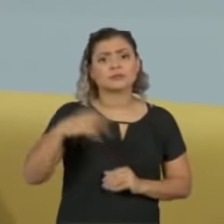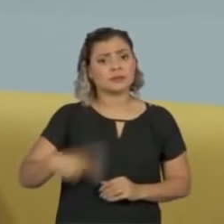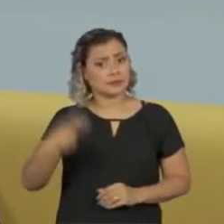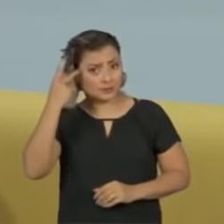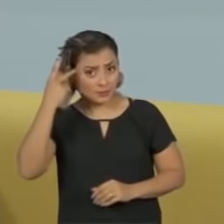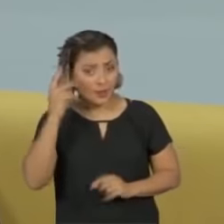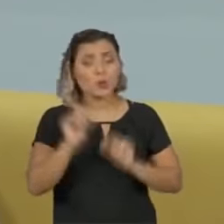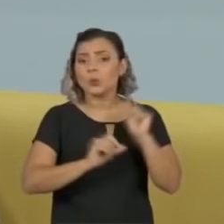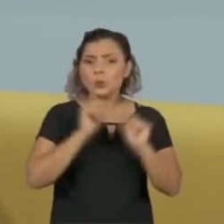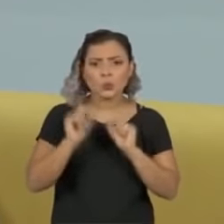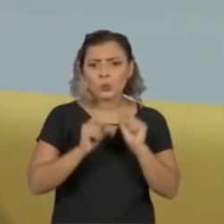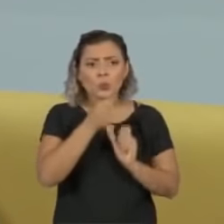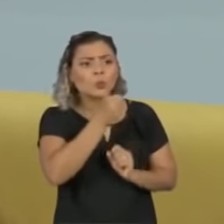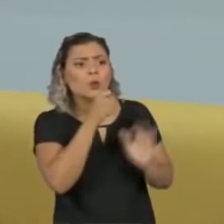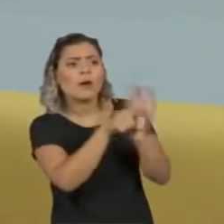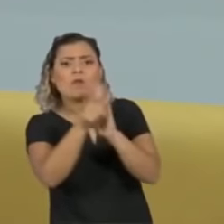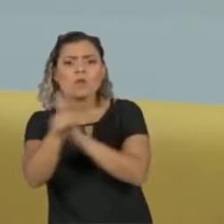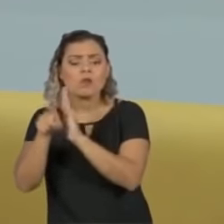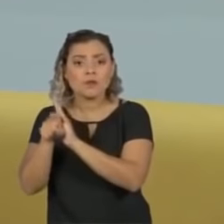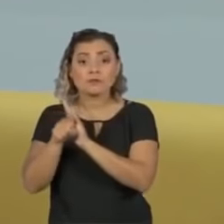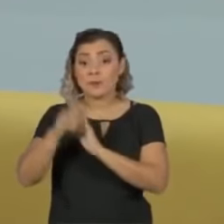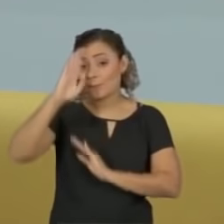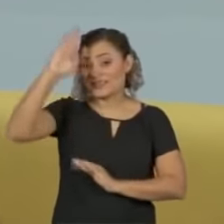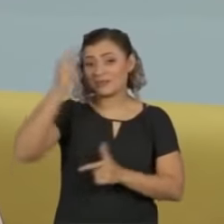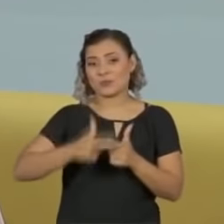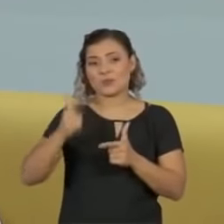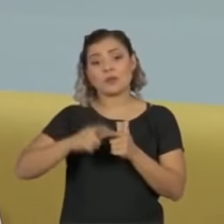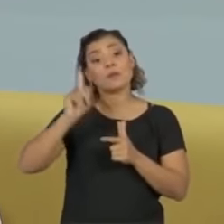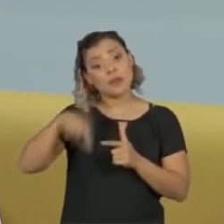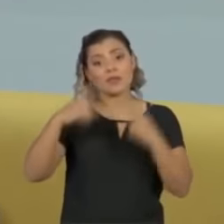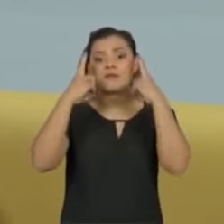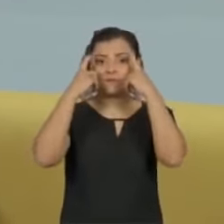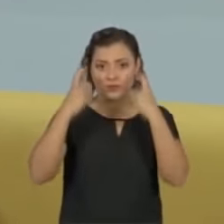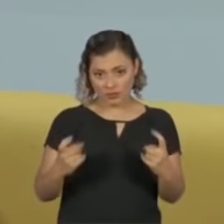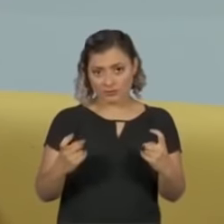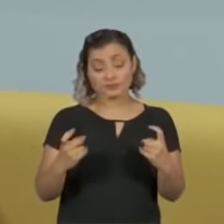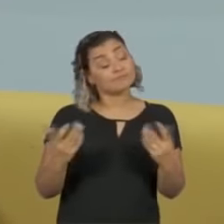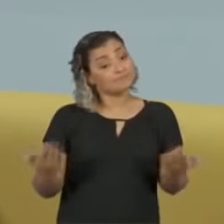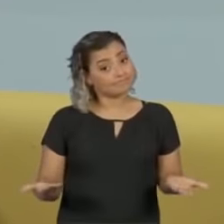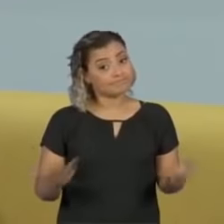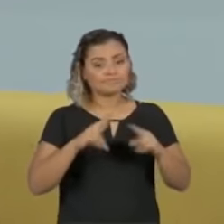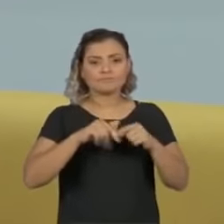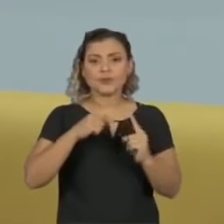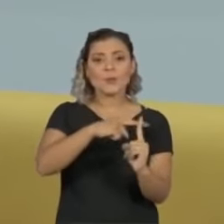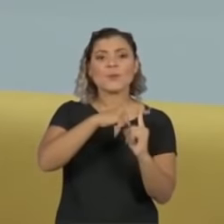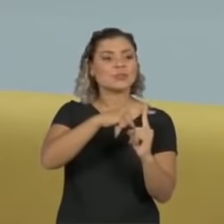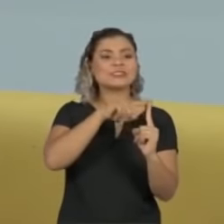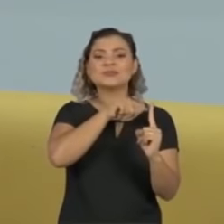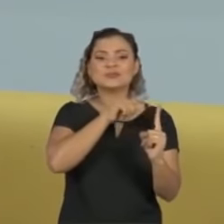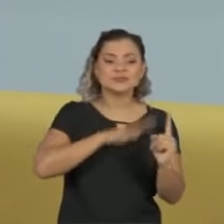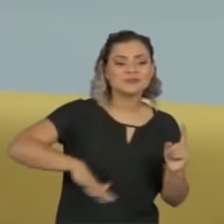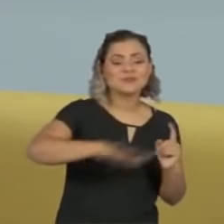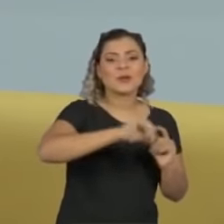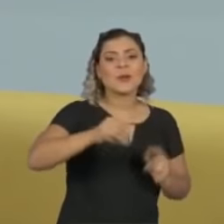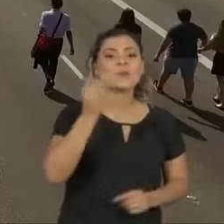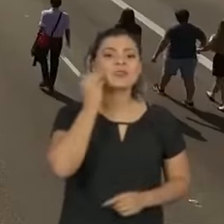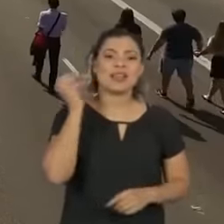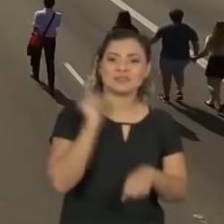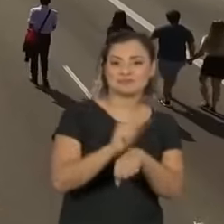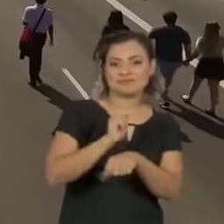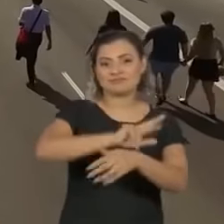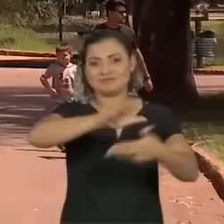E segundo os entrevistados, o maior problema é a violência. O destaque positivo fica por conta das